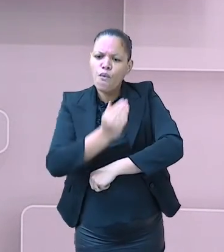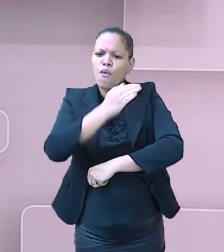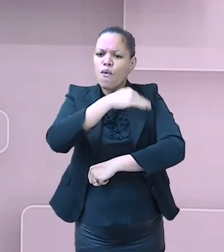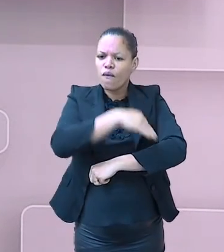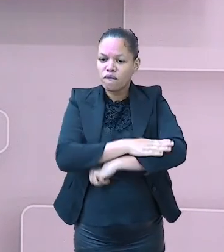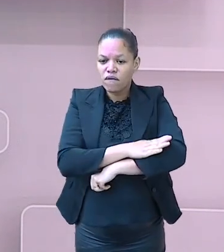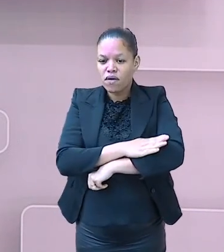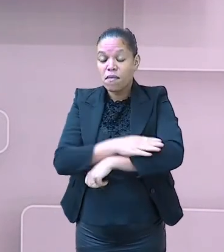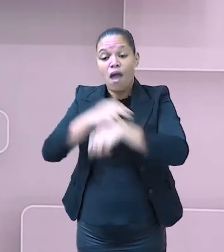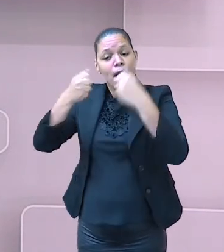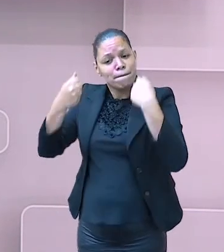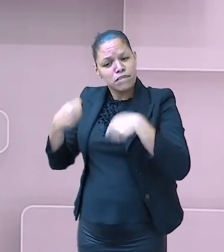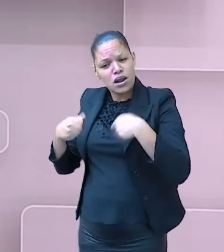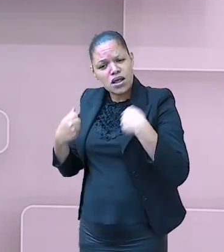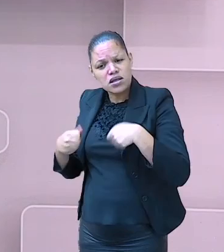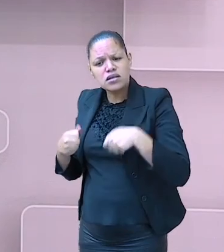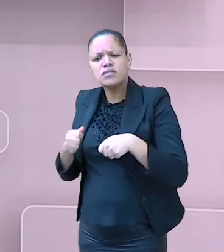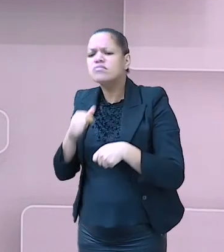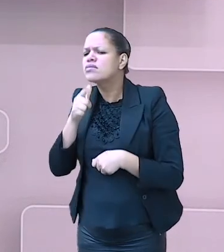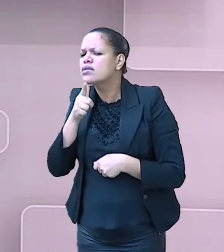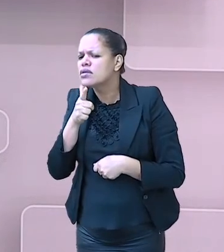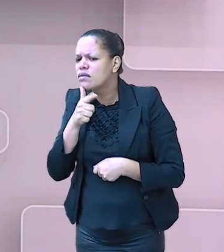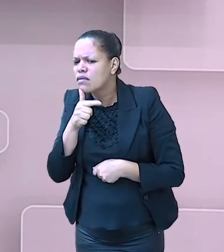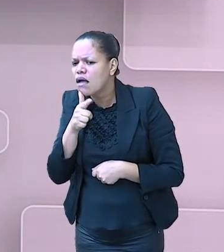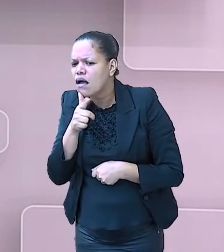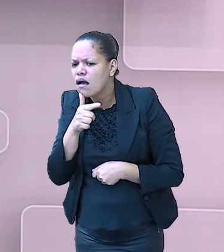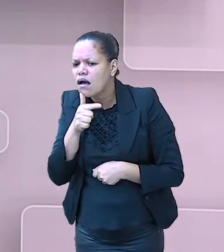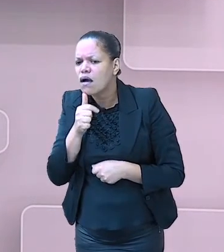ficar hidratado, tá?